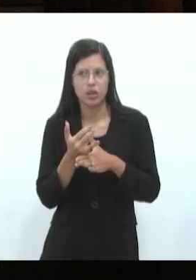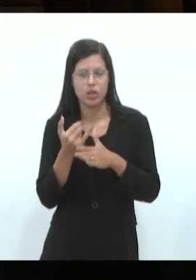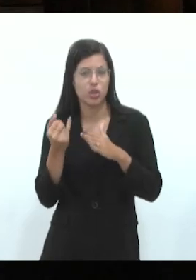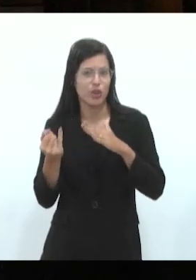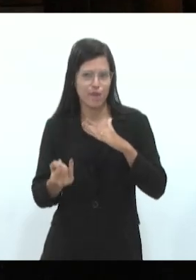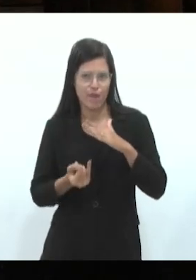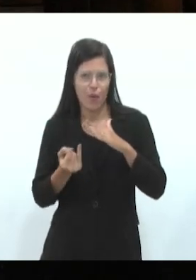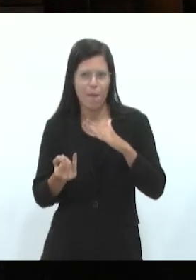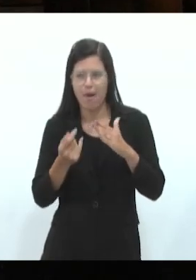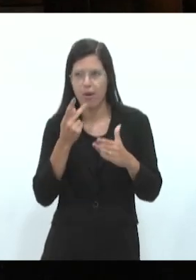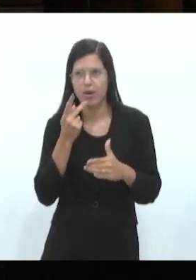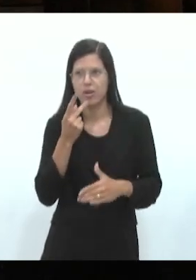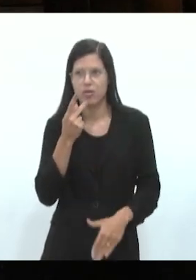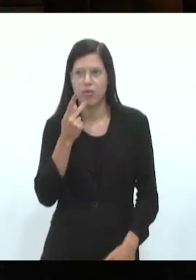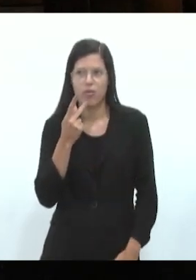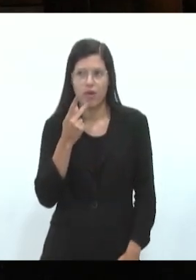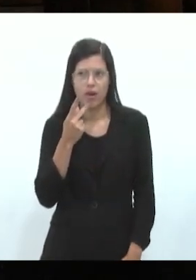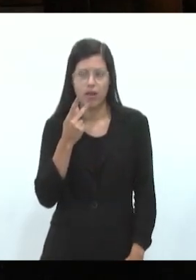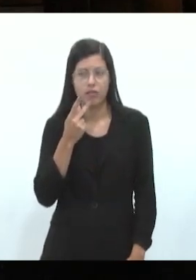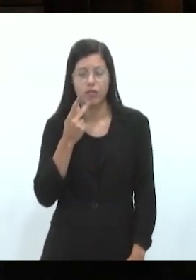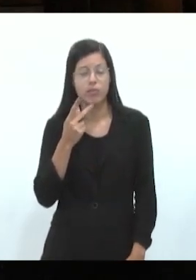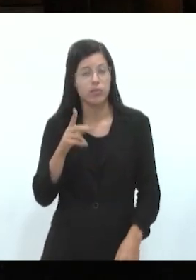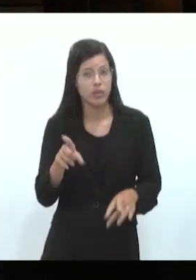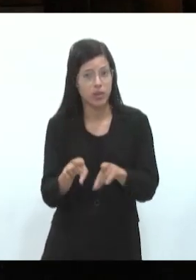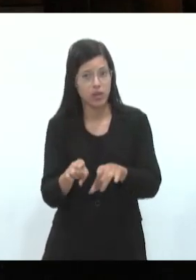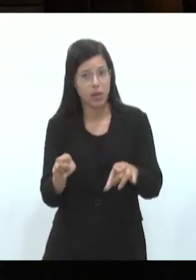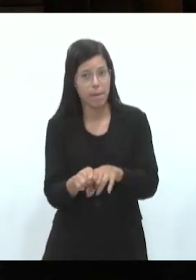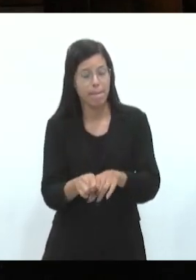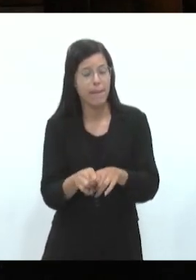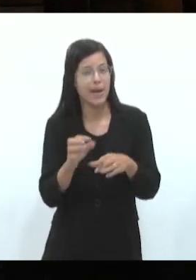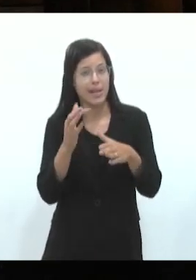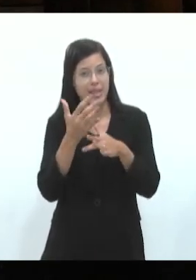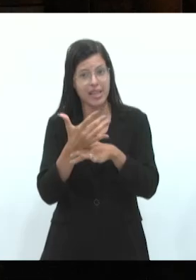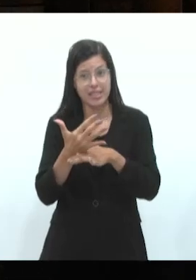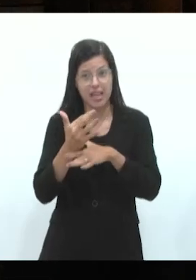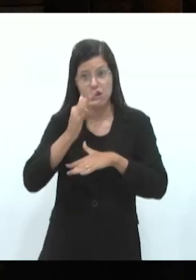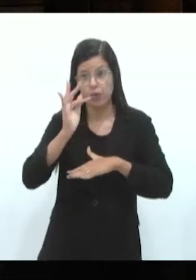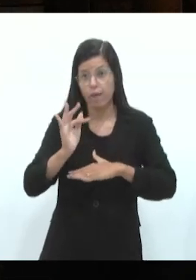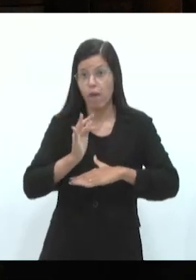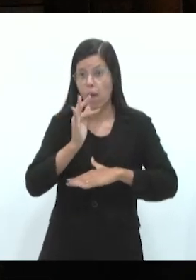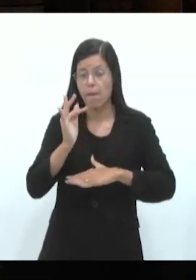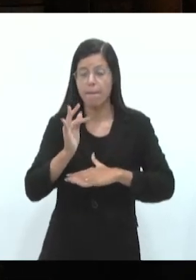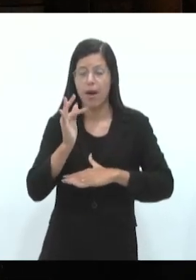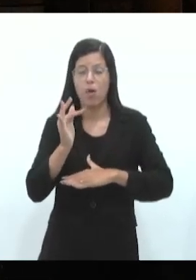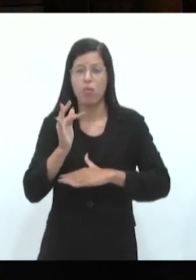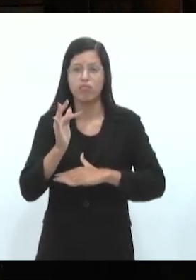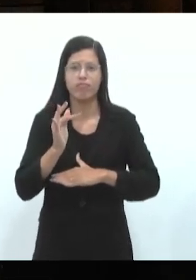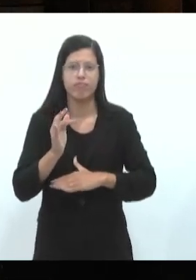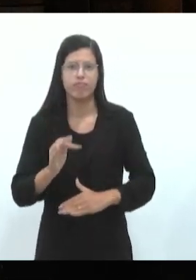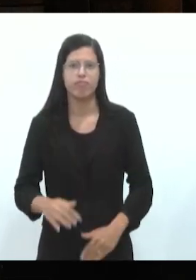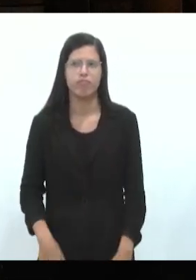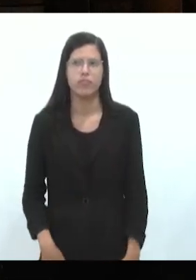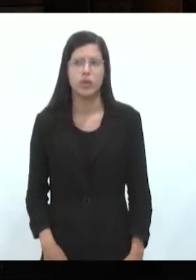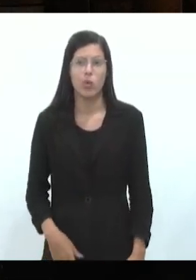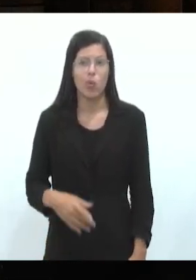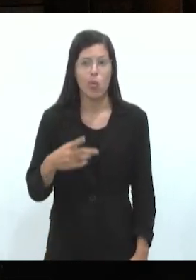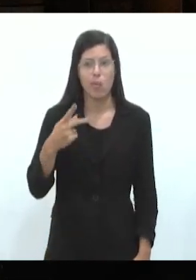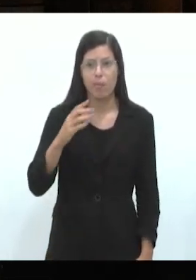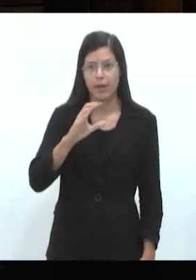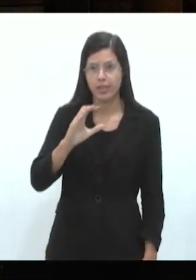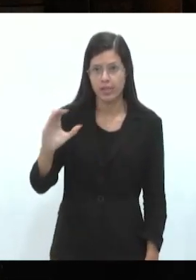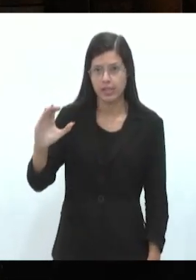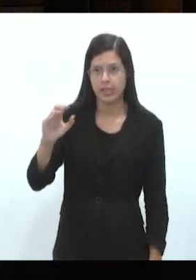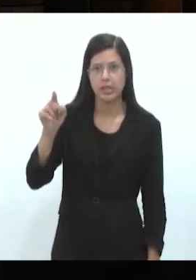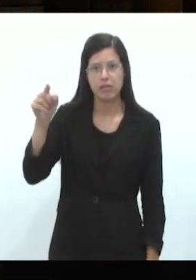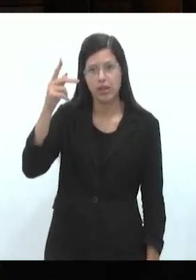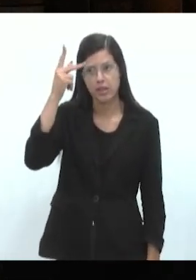onde tem o fenômeno da anomia, e também da cidade formal, Não é à toa que o PCC em São